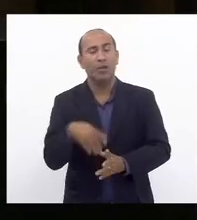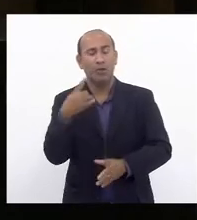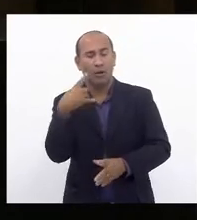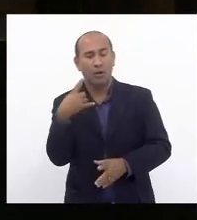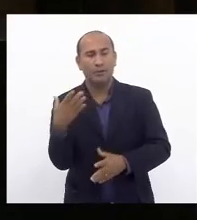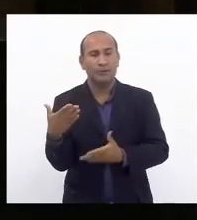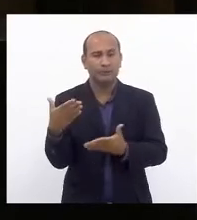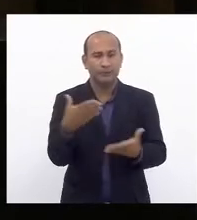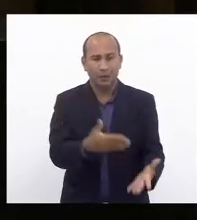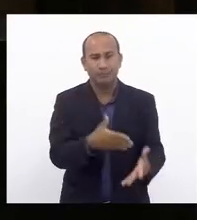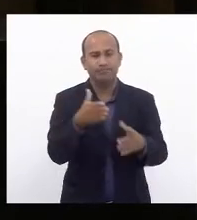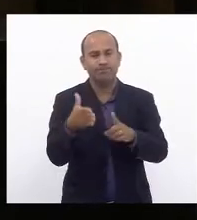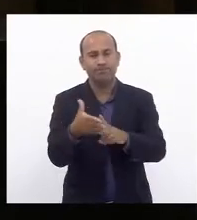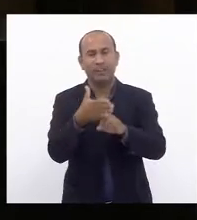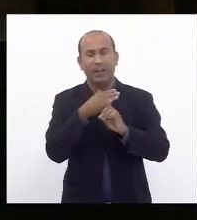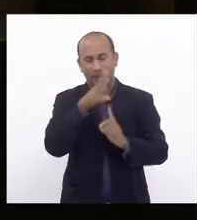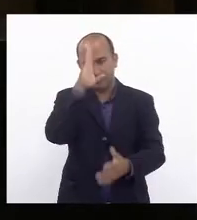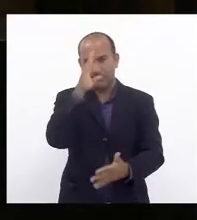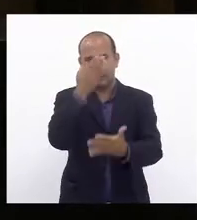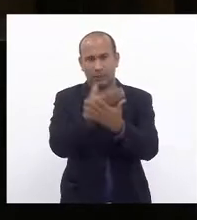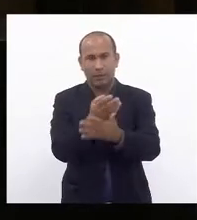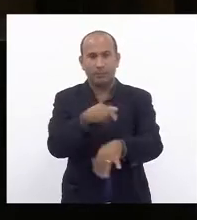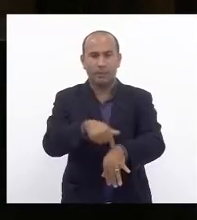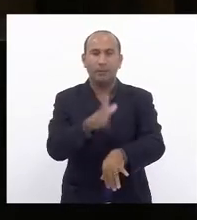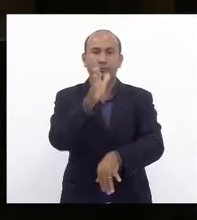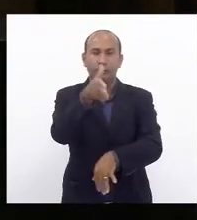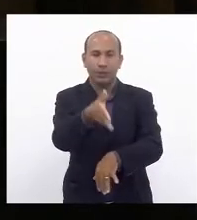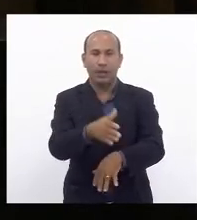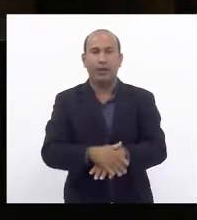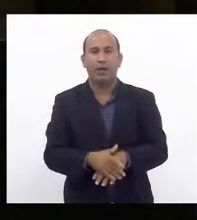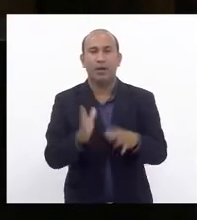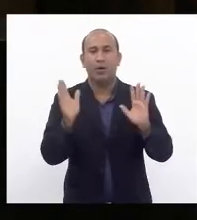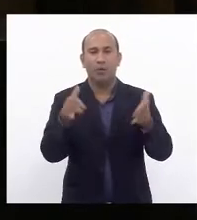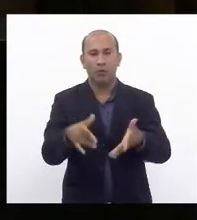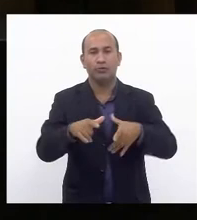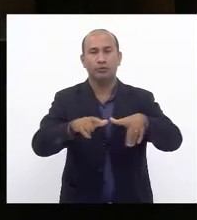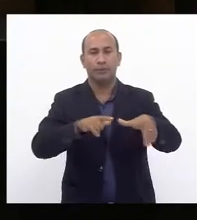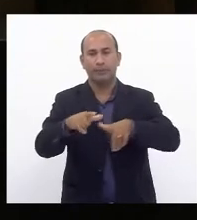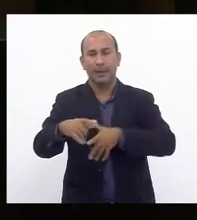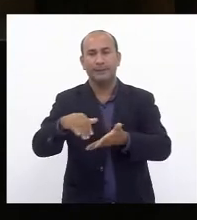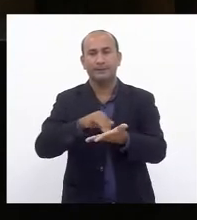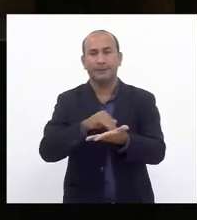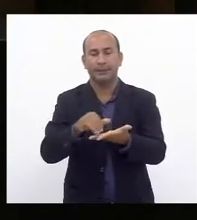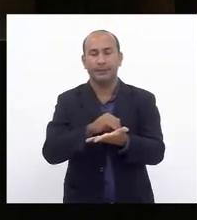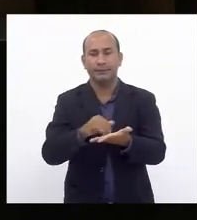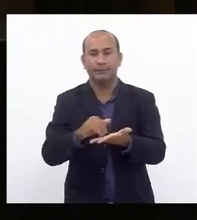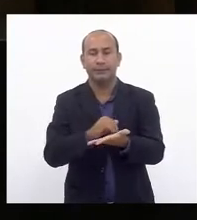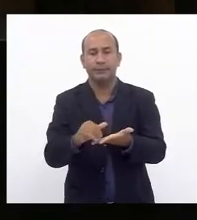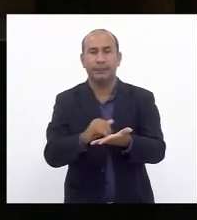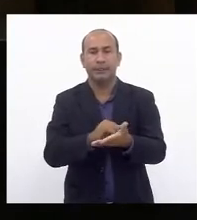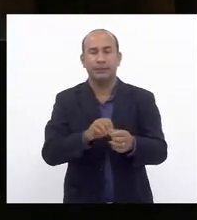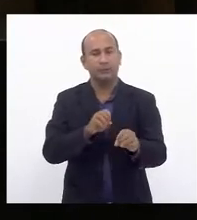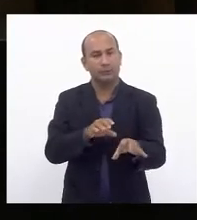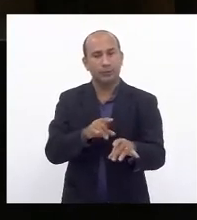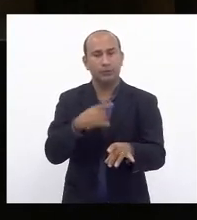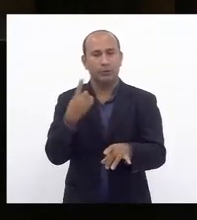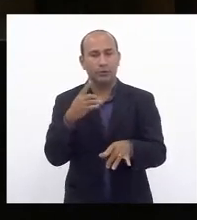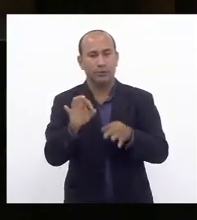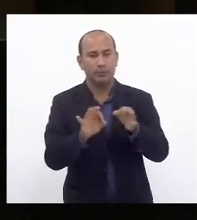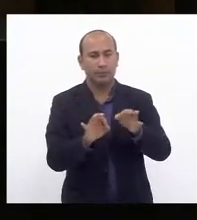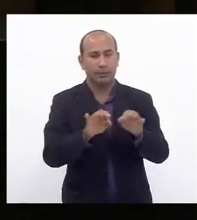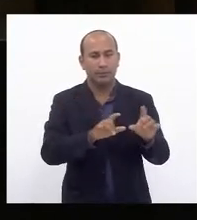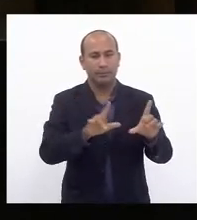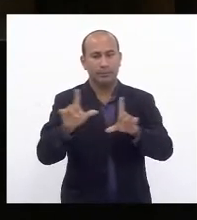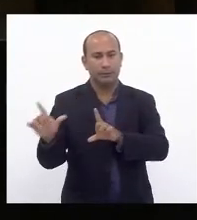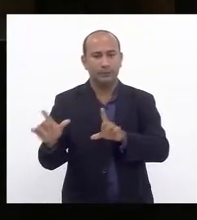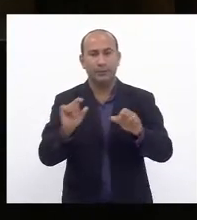defendendo e acreditando já há um tempo. E hoje, no trabalho da Secretaria Municipal de Educação, a gente criou um programa,